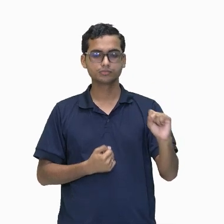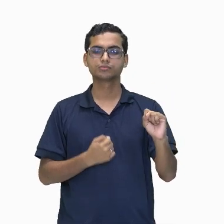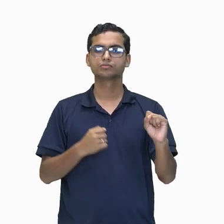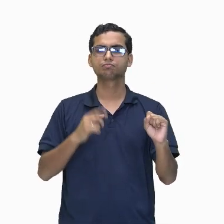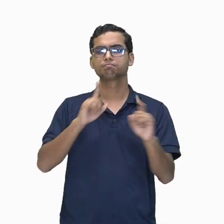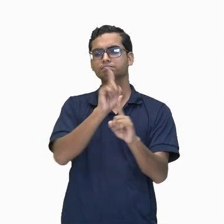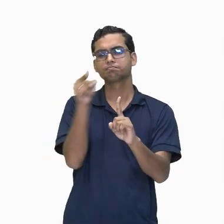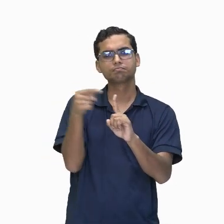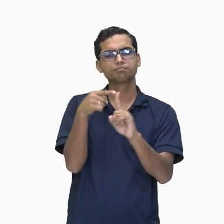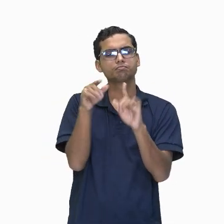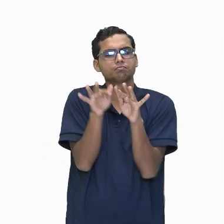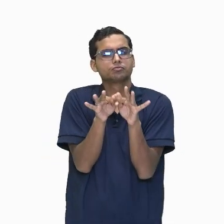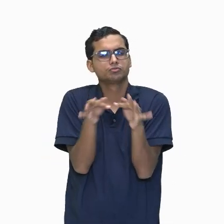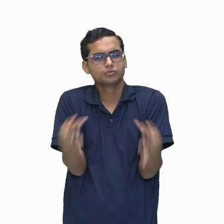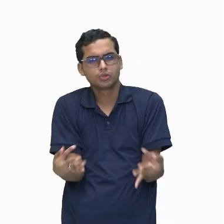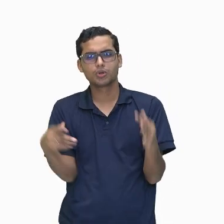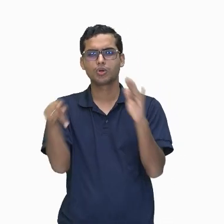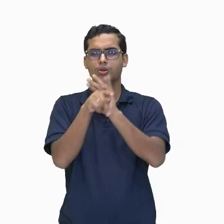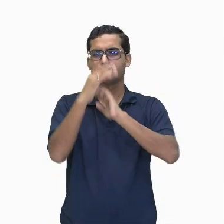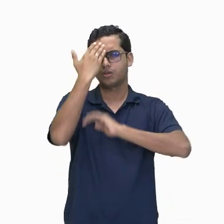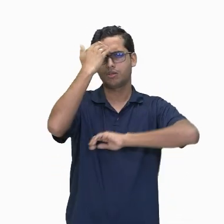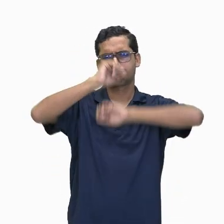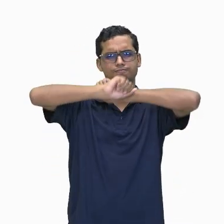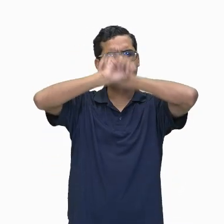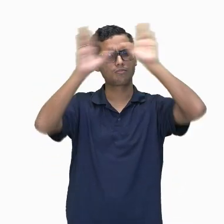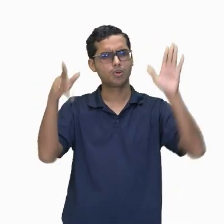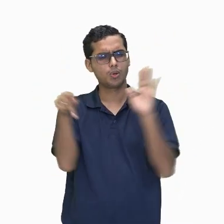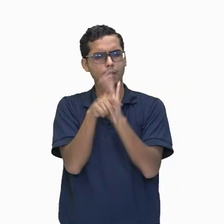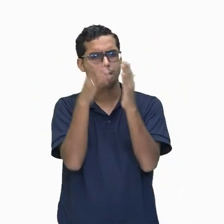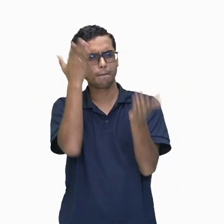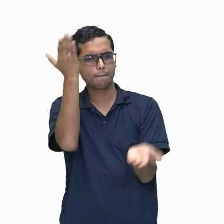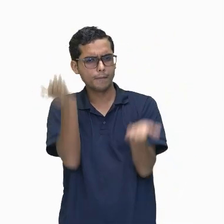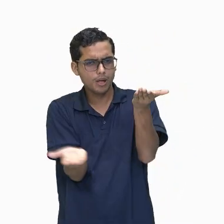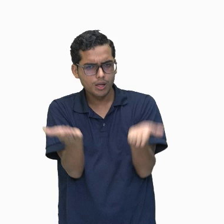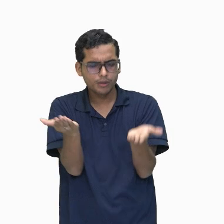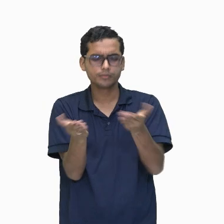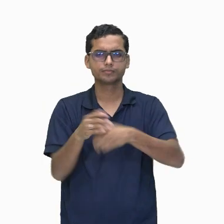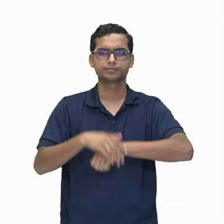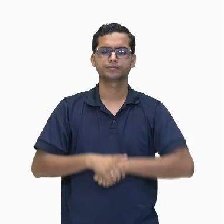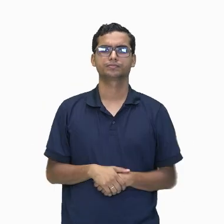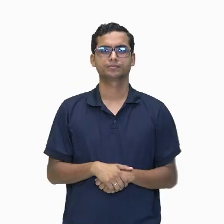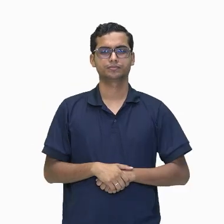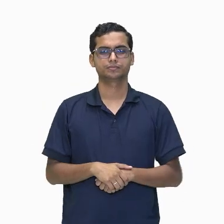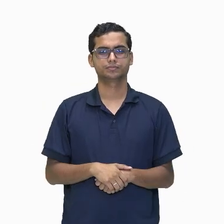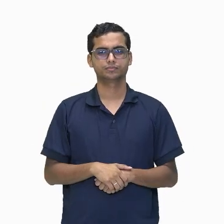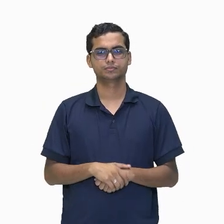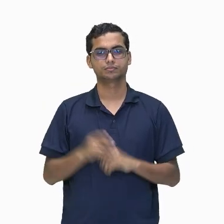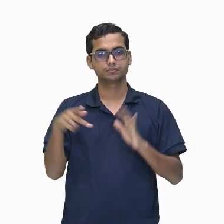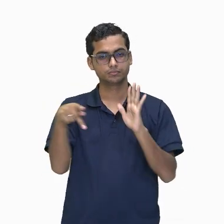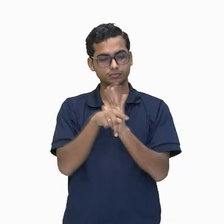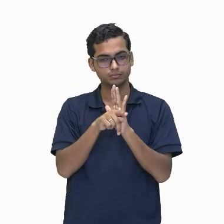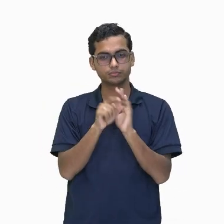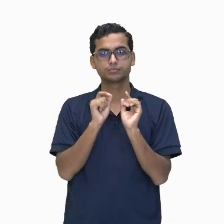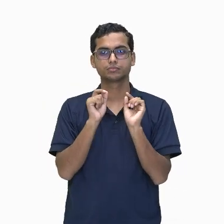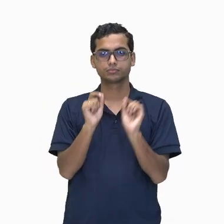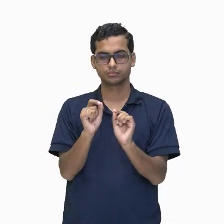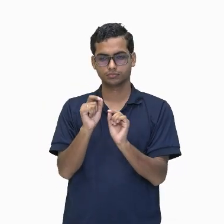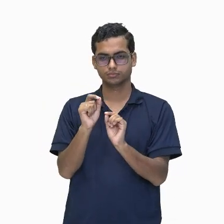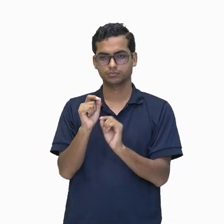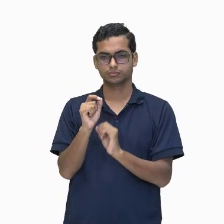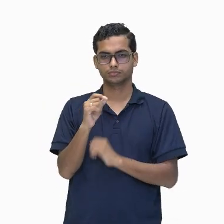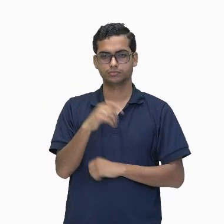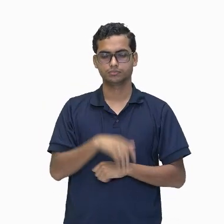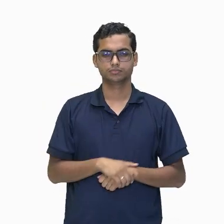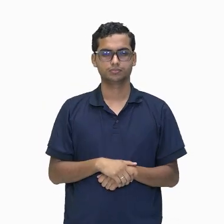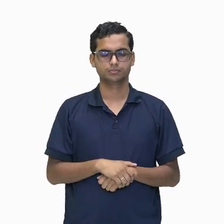simplicidade, clareza e equilíbrio. Lembra que no período anterior, no Barroco, havia a questão